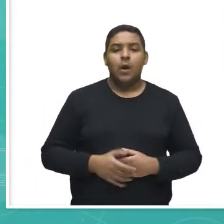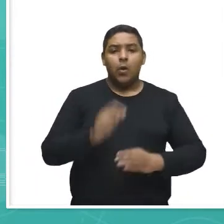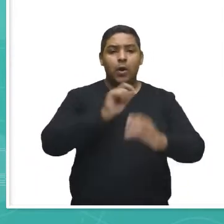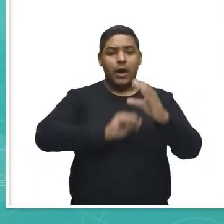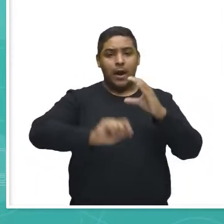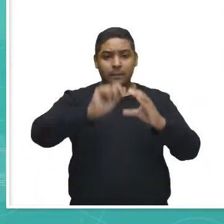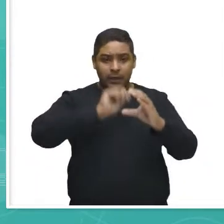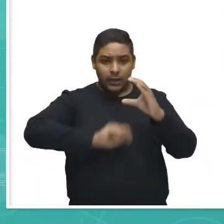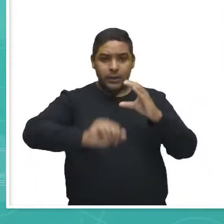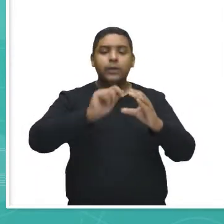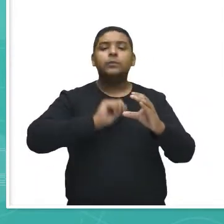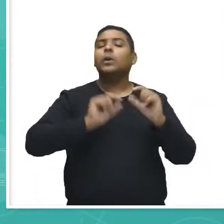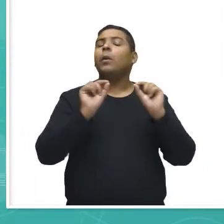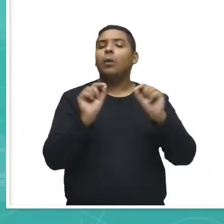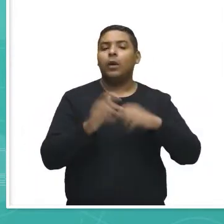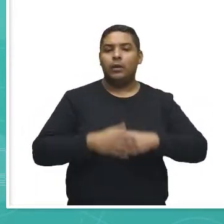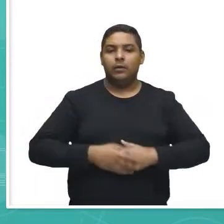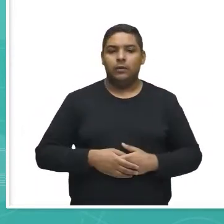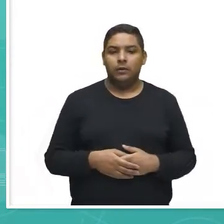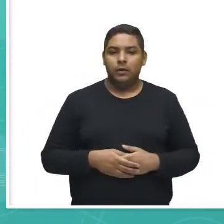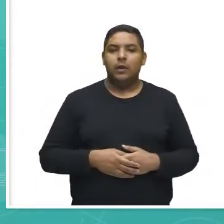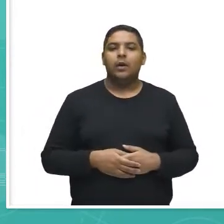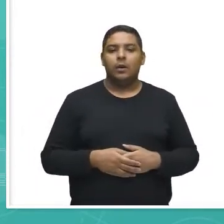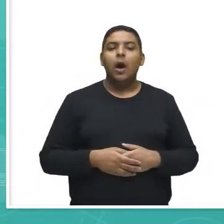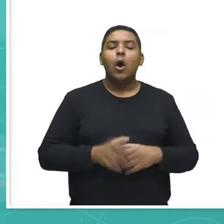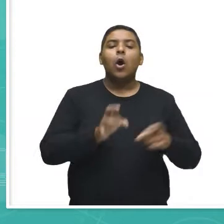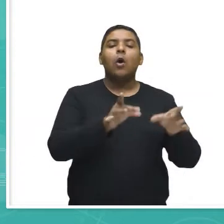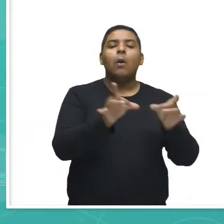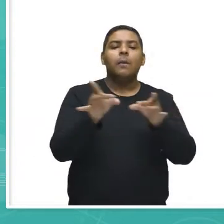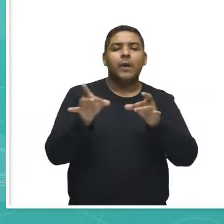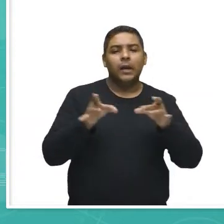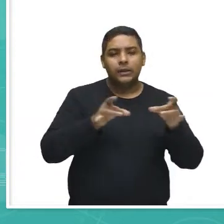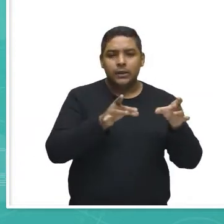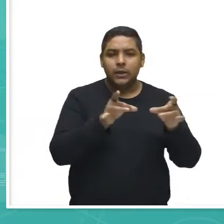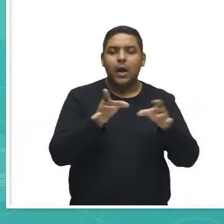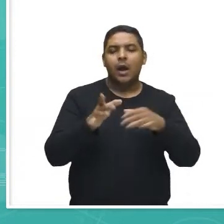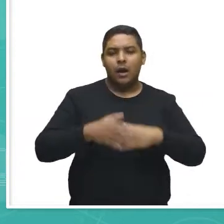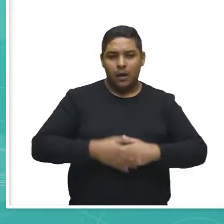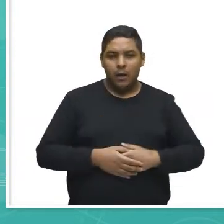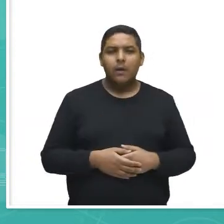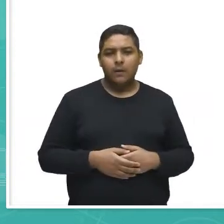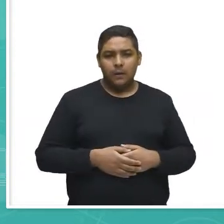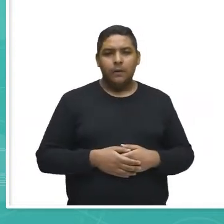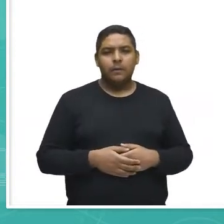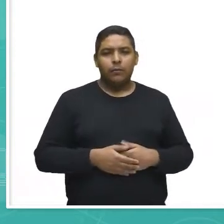o capitalismo comercial, onde tudo se